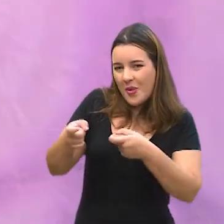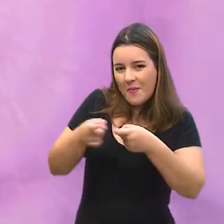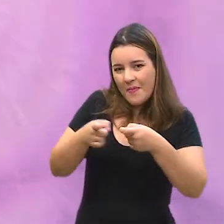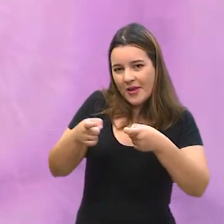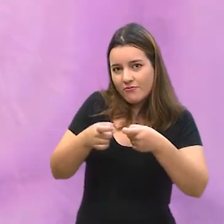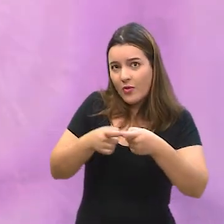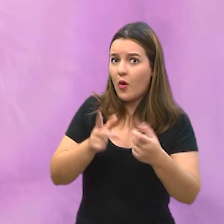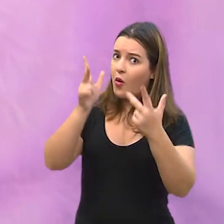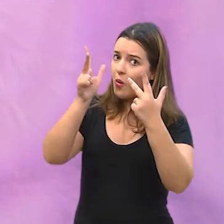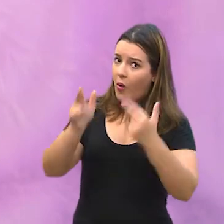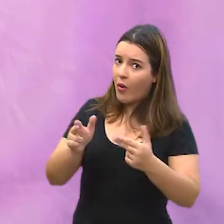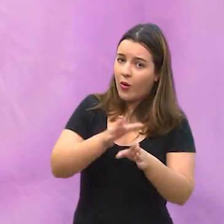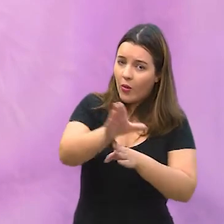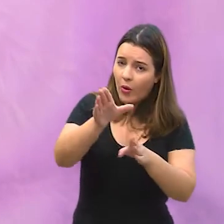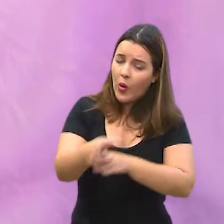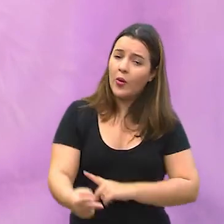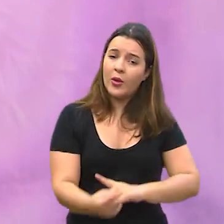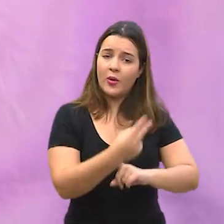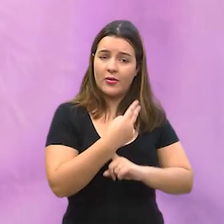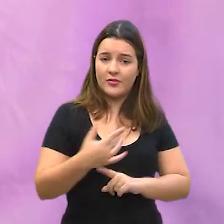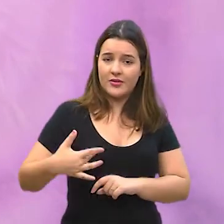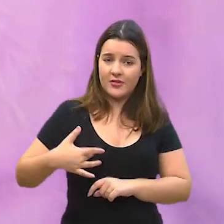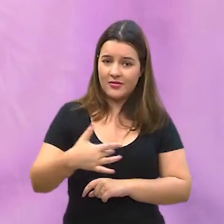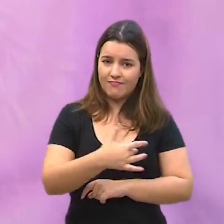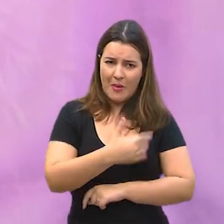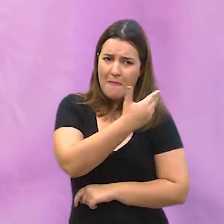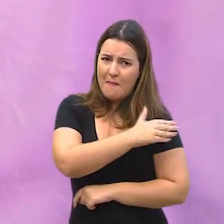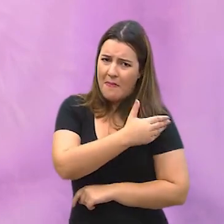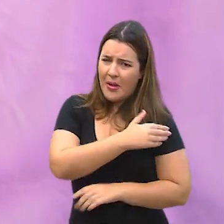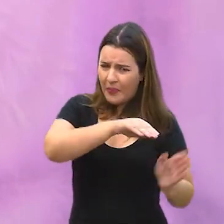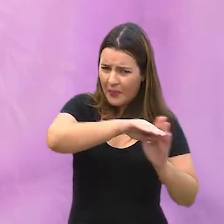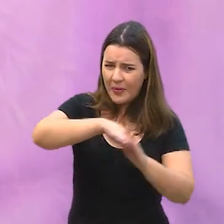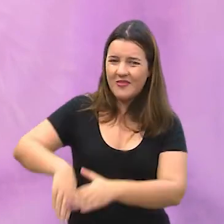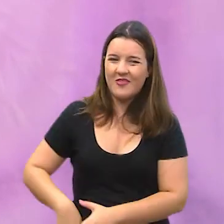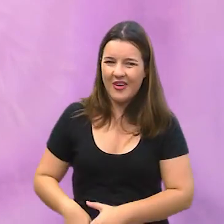que uma mãe portadora do vírus HIV engravide e tenha